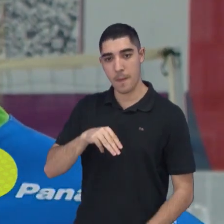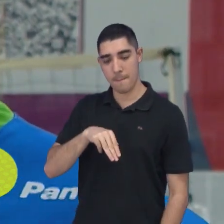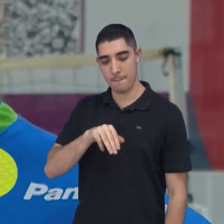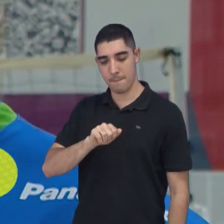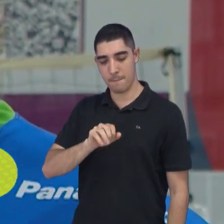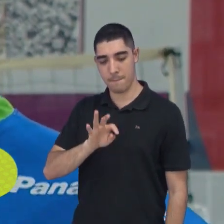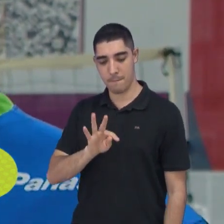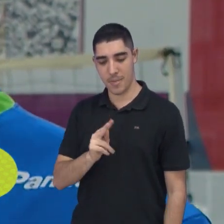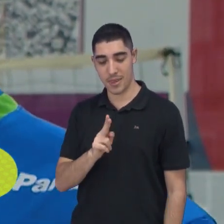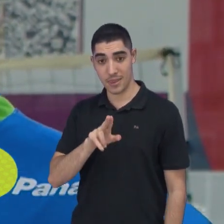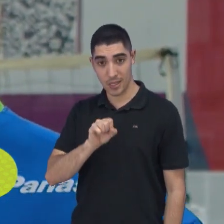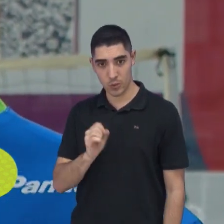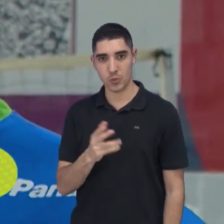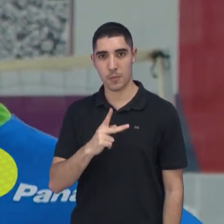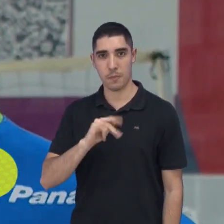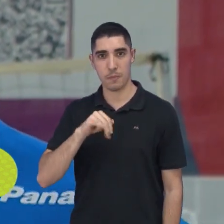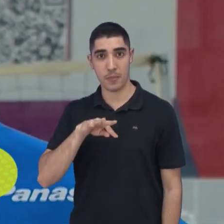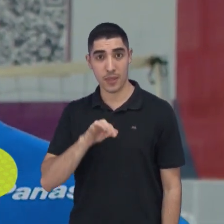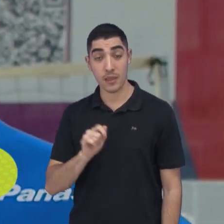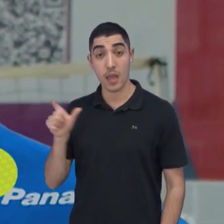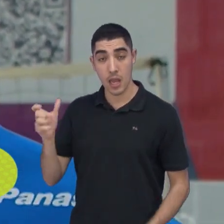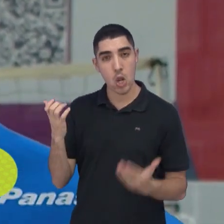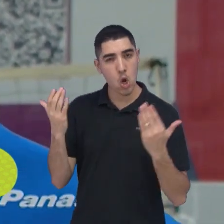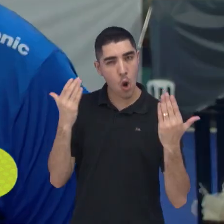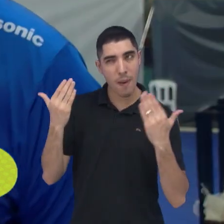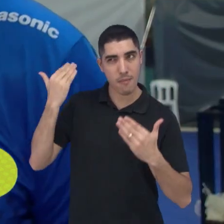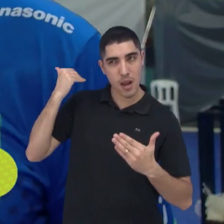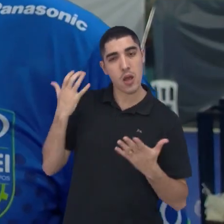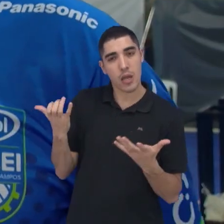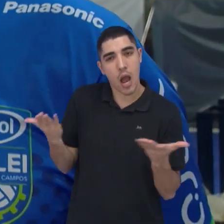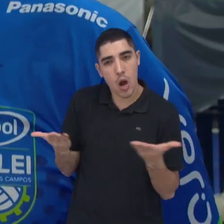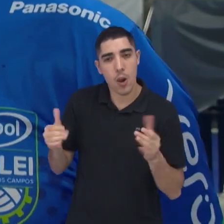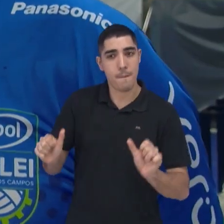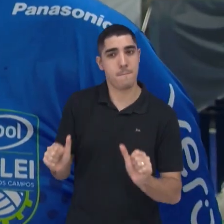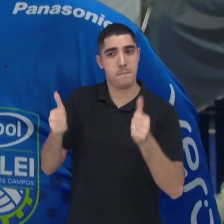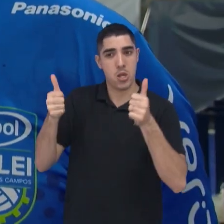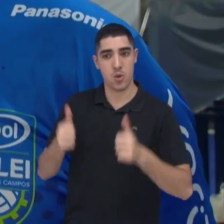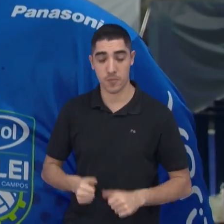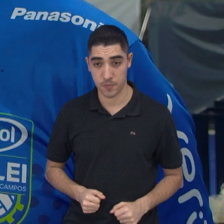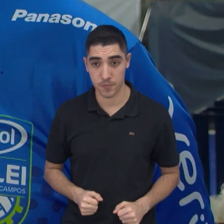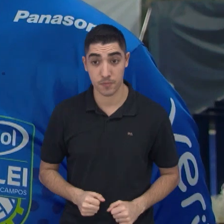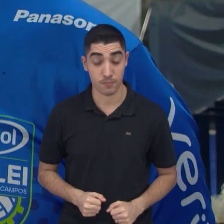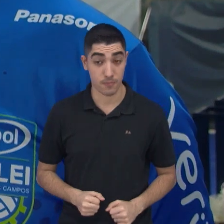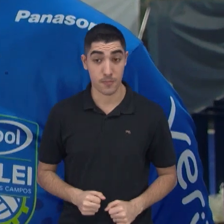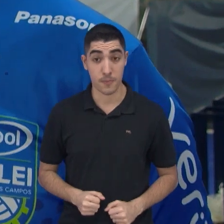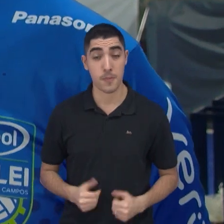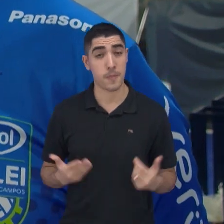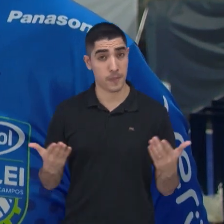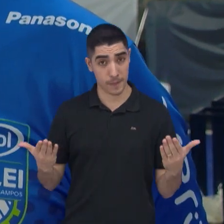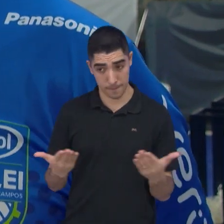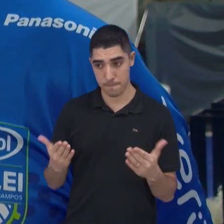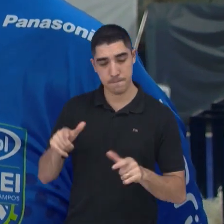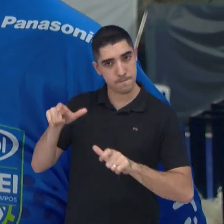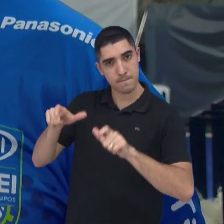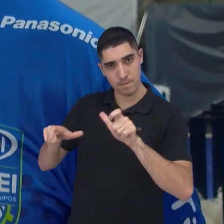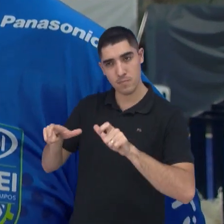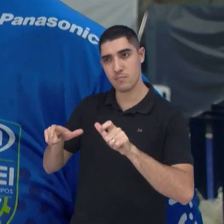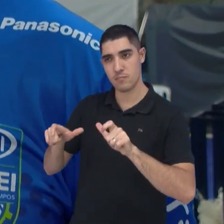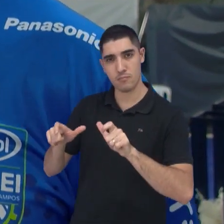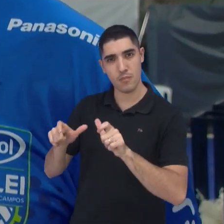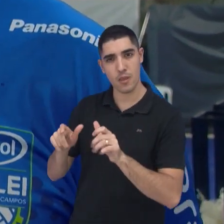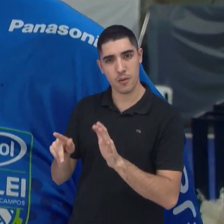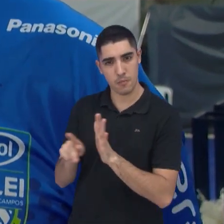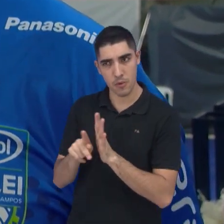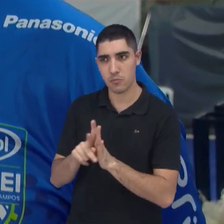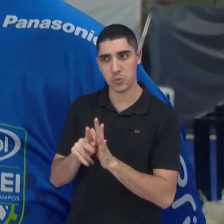que quer fazer uma temporada melhor do que foi a última. Esse ano, pelo time que foi formado aí, estou